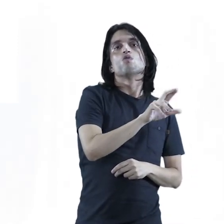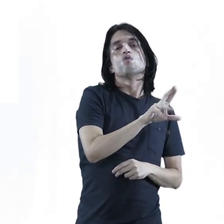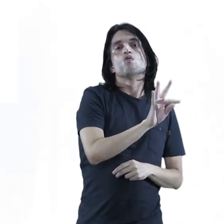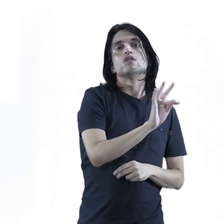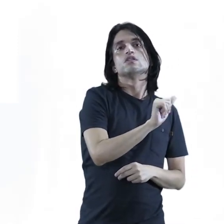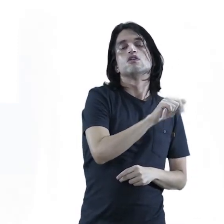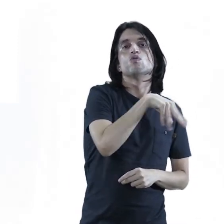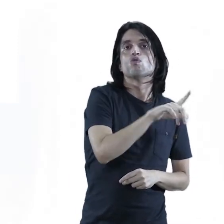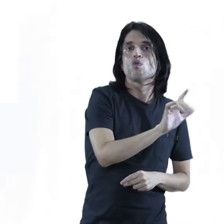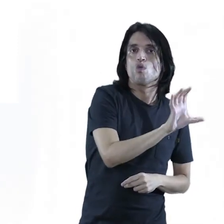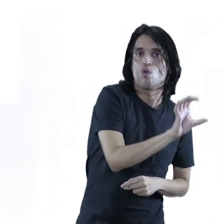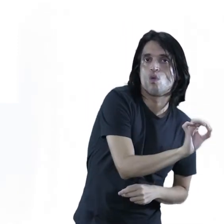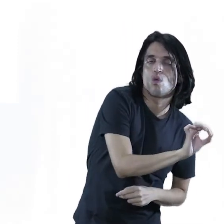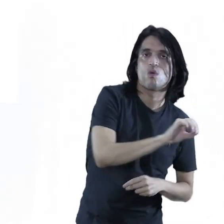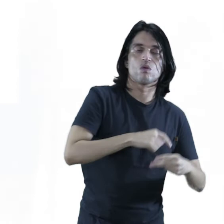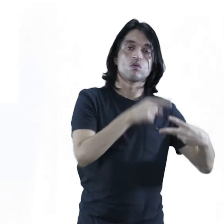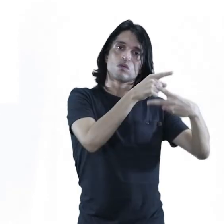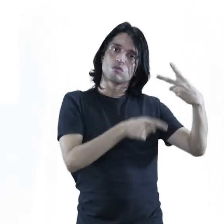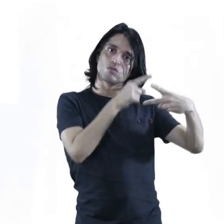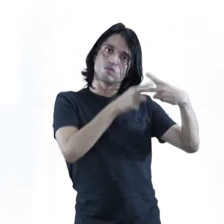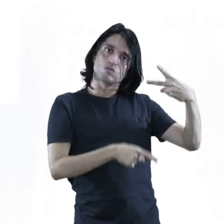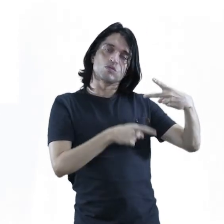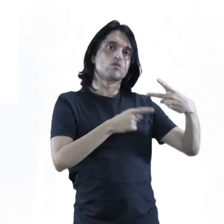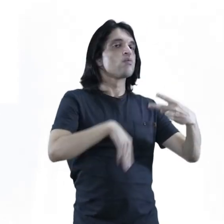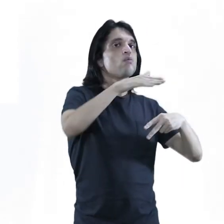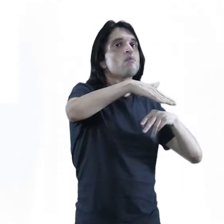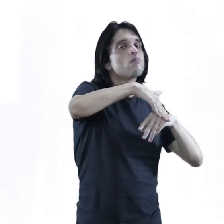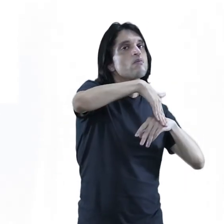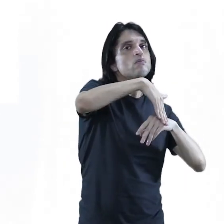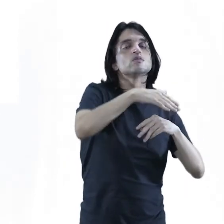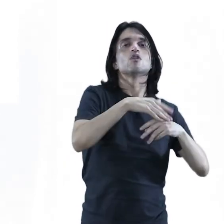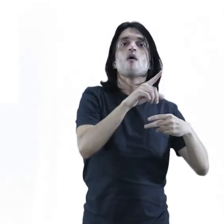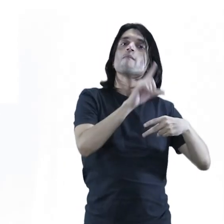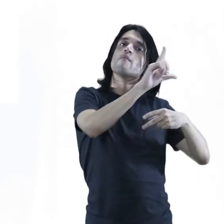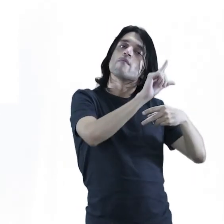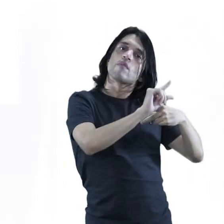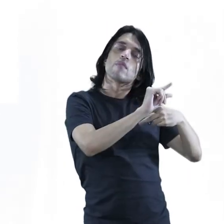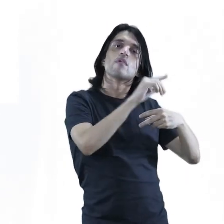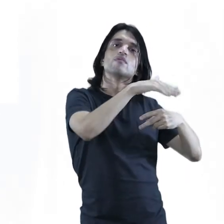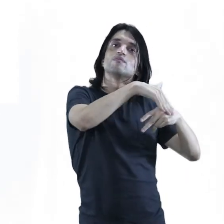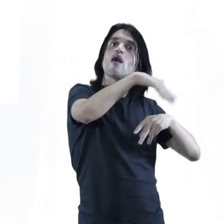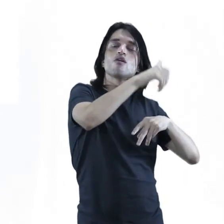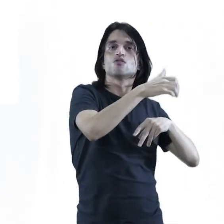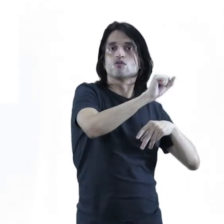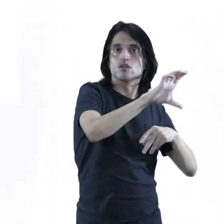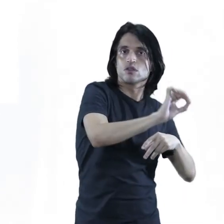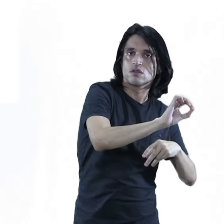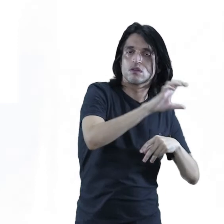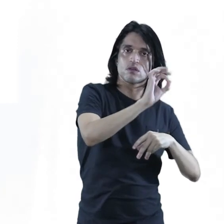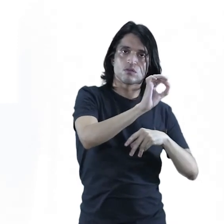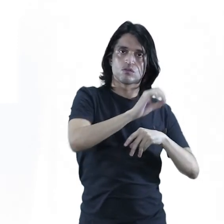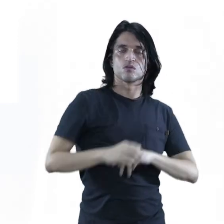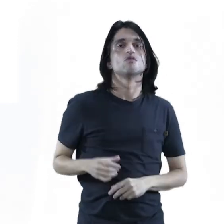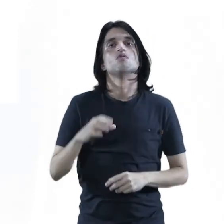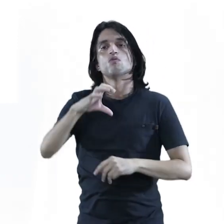com medidas menores que 90 graus, agudos. Retângulo, triângulo que possui um ângulo com medida igual a 90 graus,